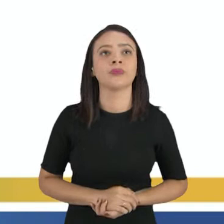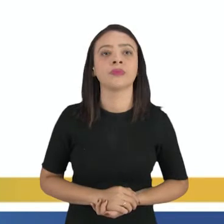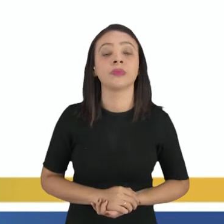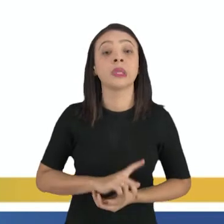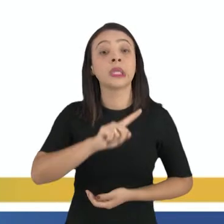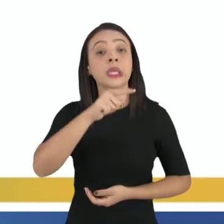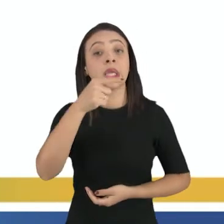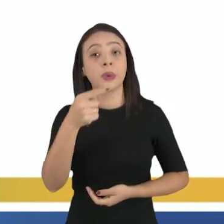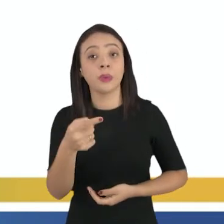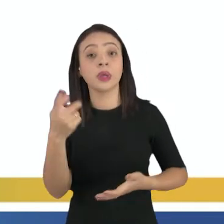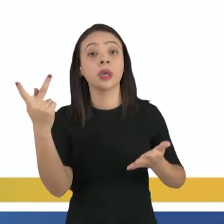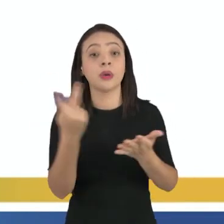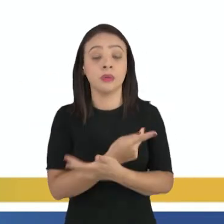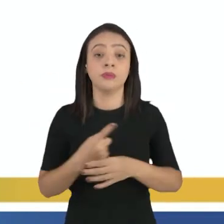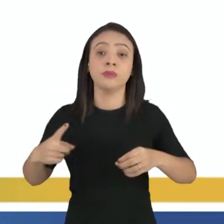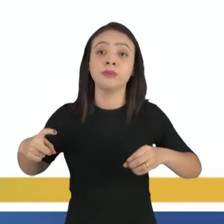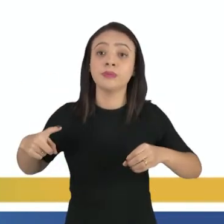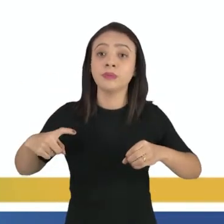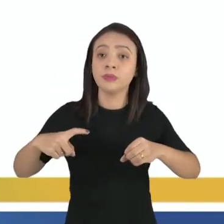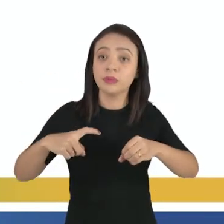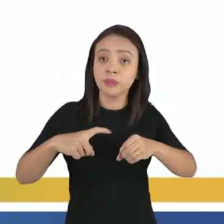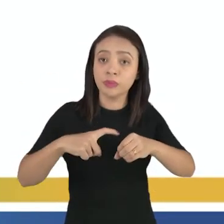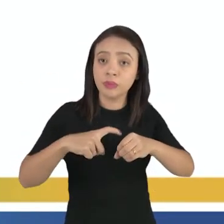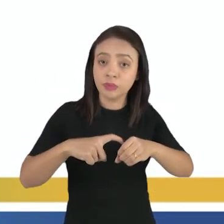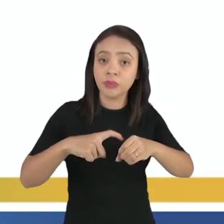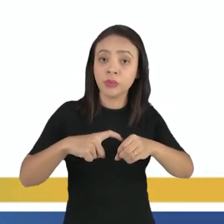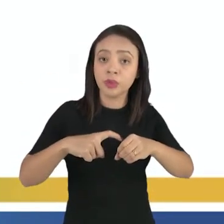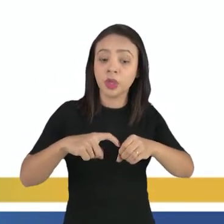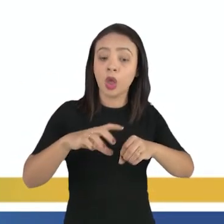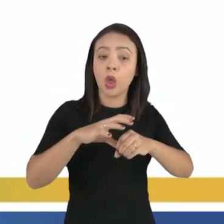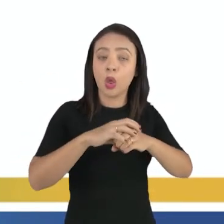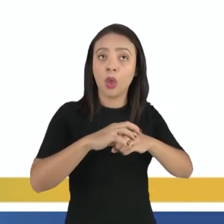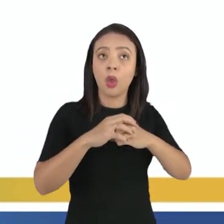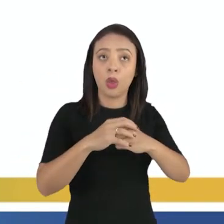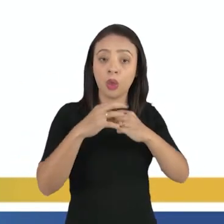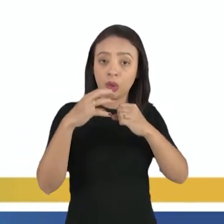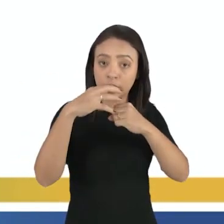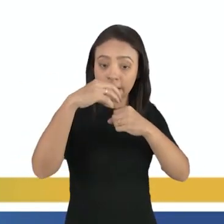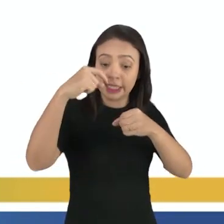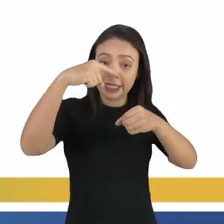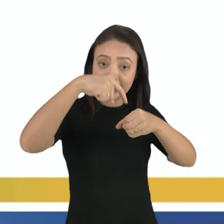Após a penetração do espermatozoide, então, ele se torna, né,